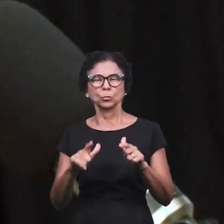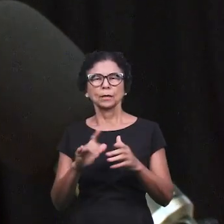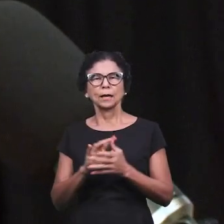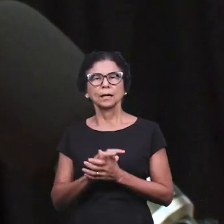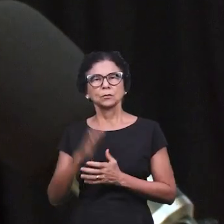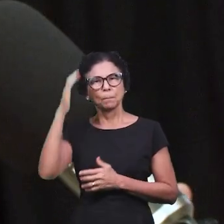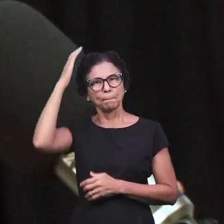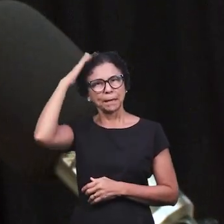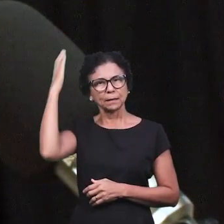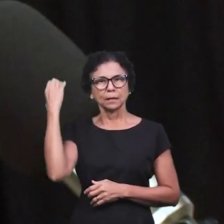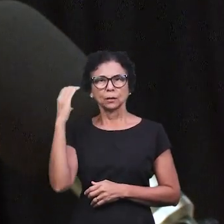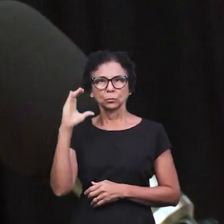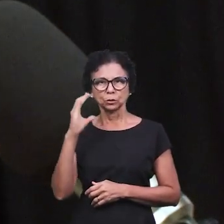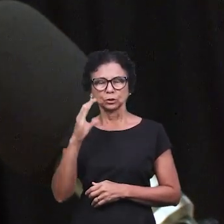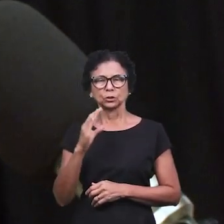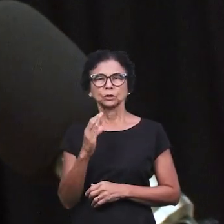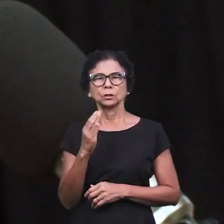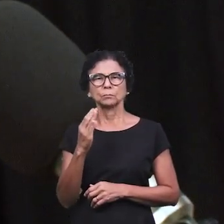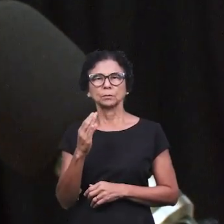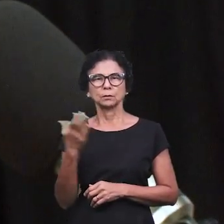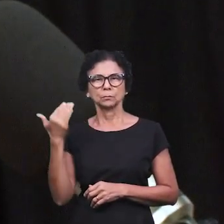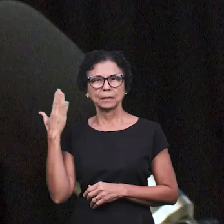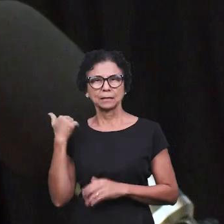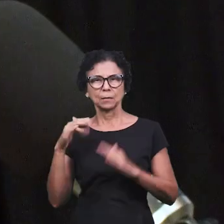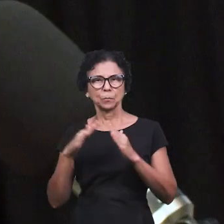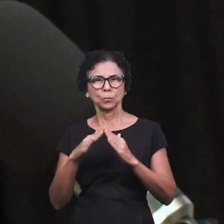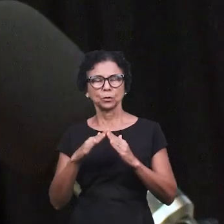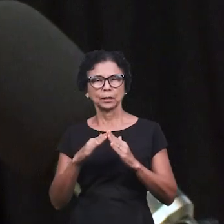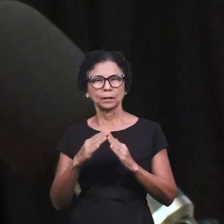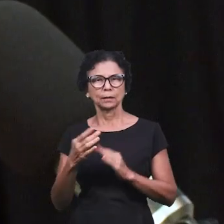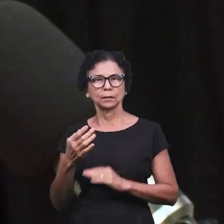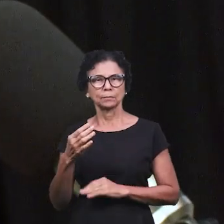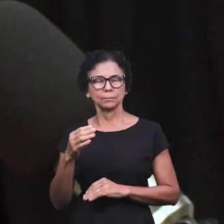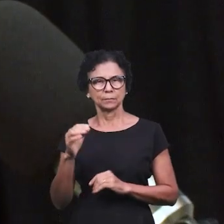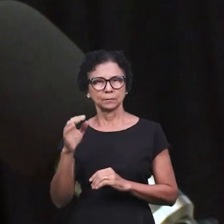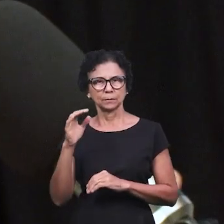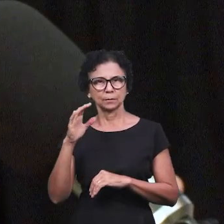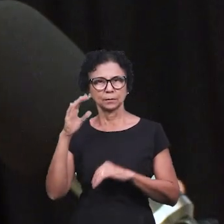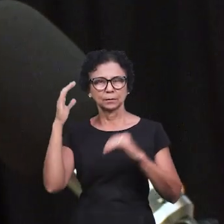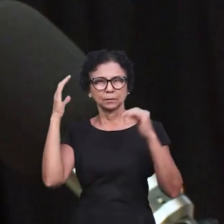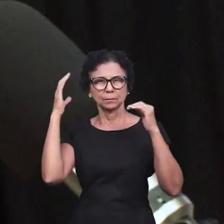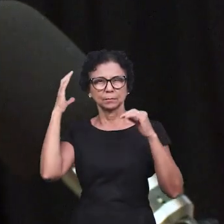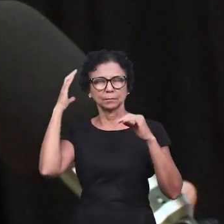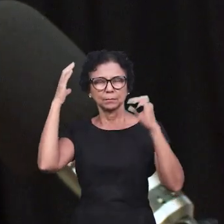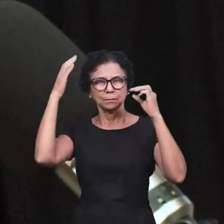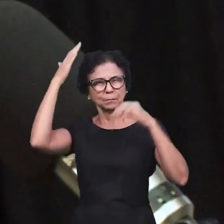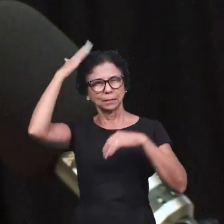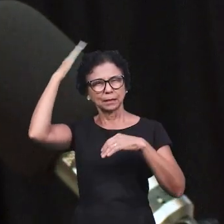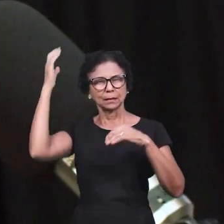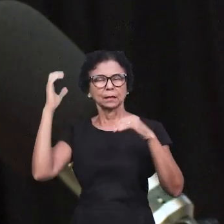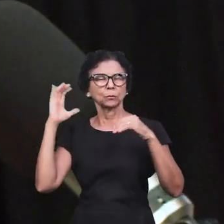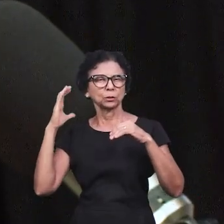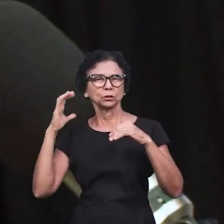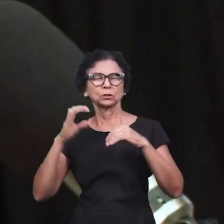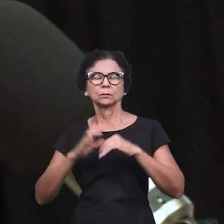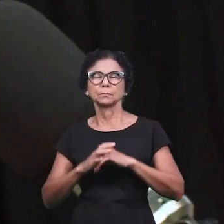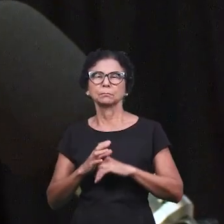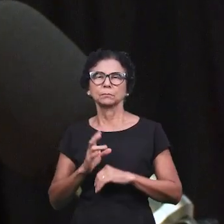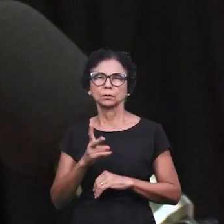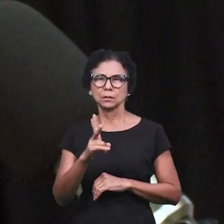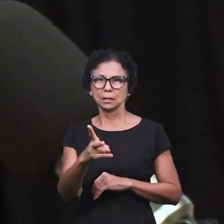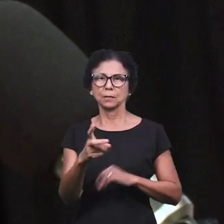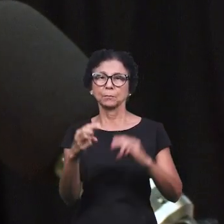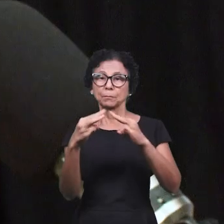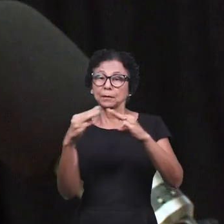então estava sempre lá nos eventos dos Manaíns, né? E ficaram muitas experiências marcantes nesse período, né,